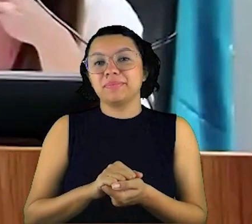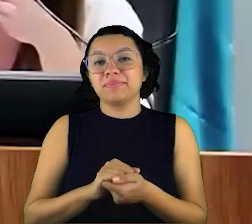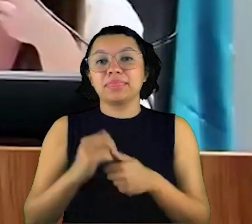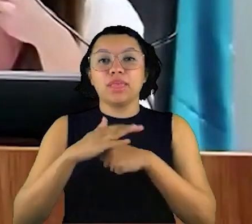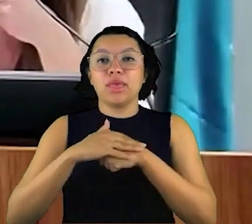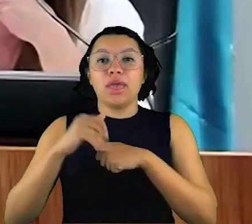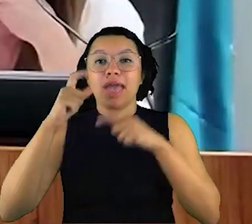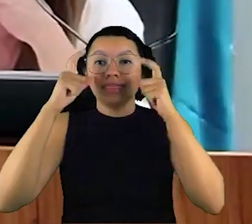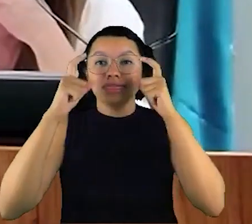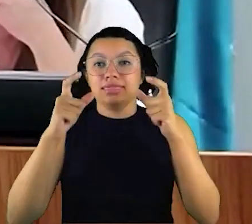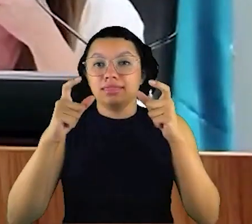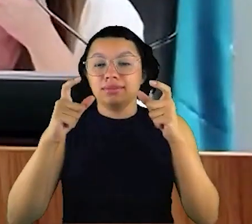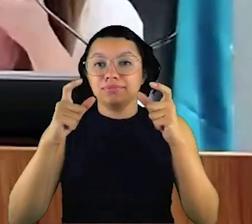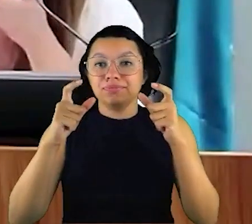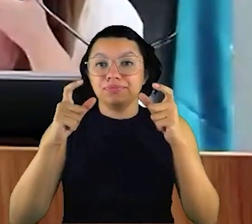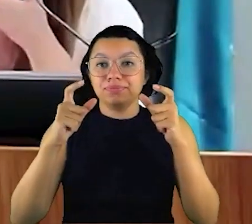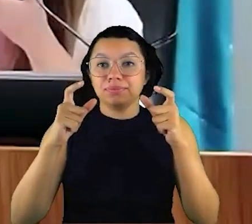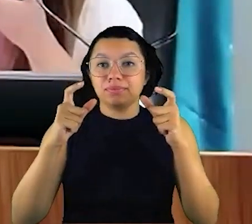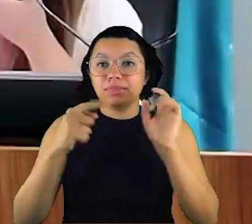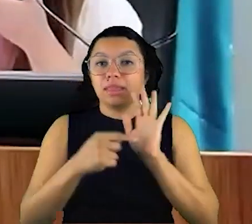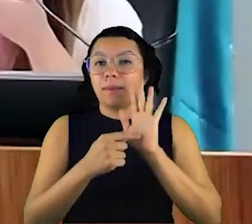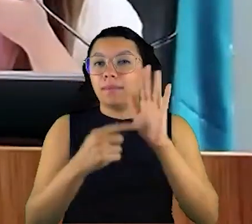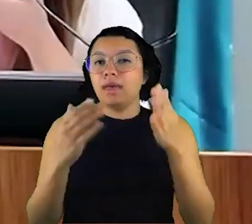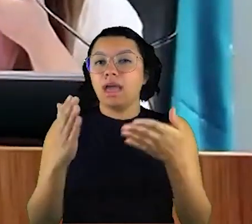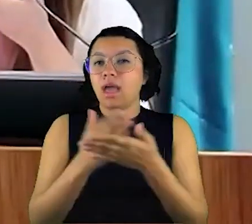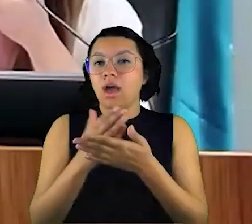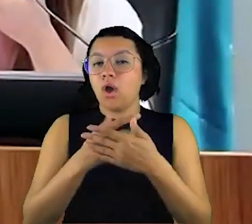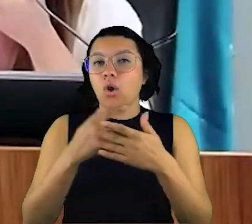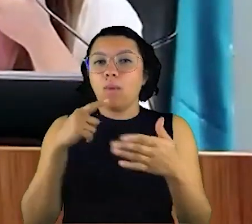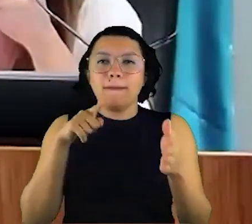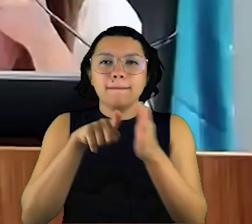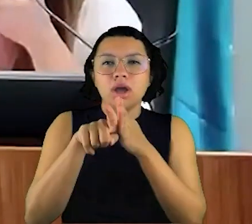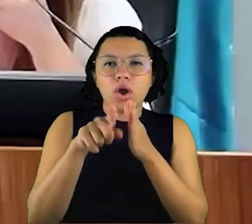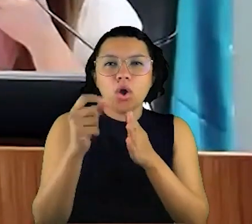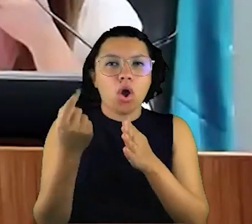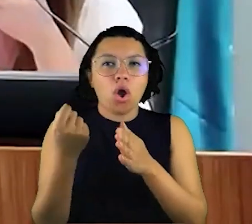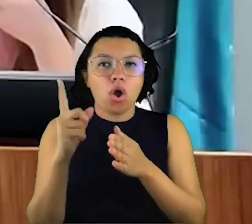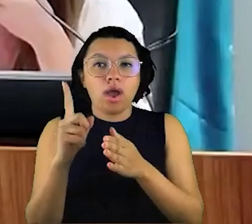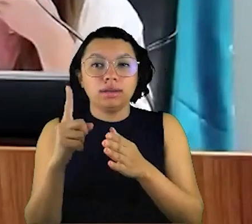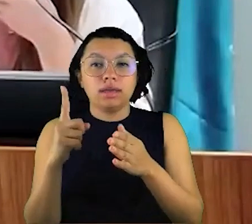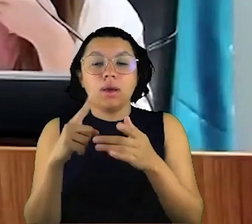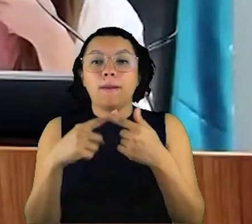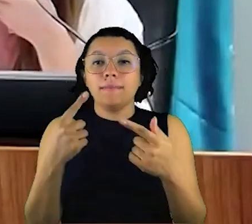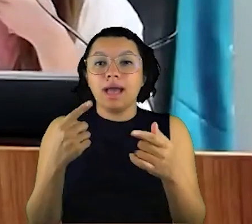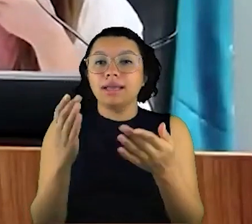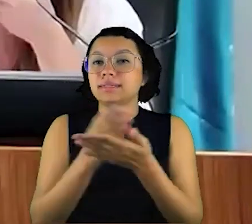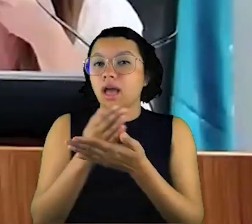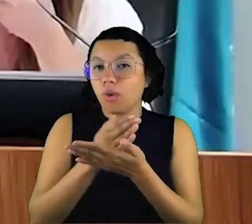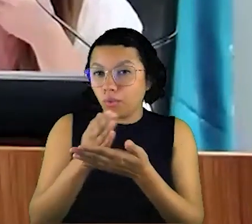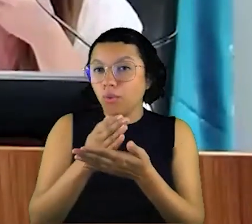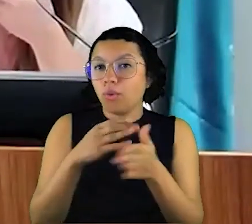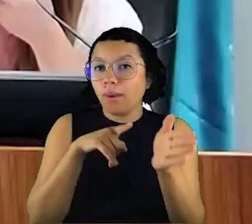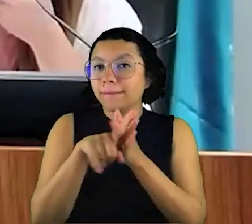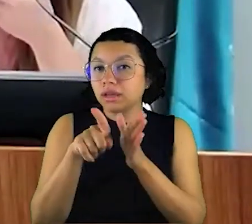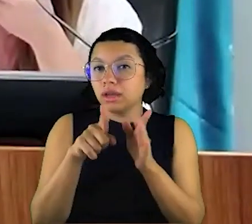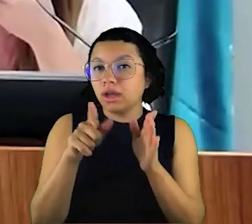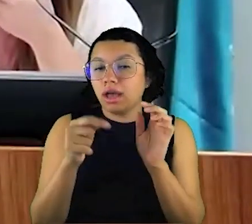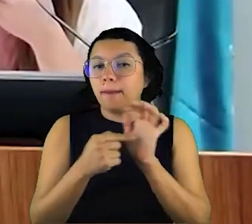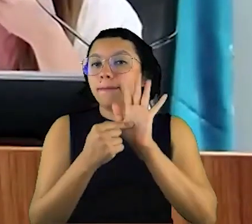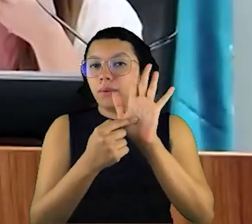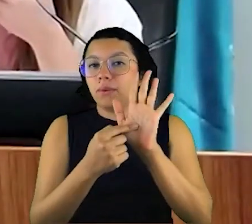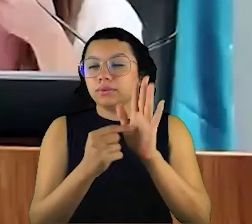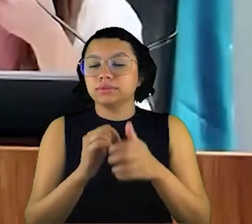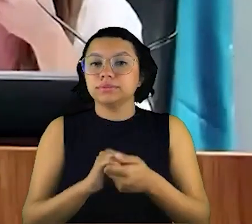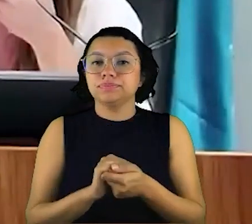para lhe chamar a atenção sobre uma coisa que aparece em algumas perguntas, não em uma única, em algumas perguntas,